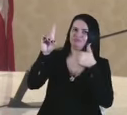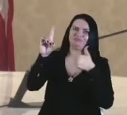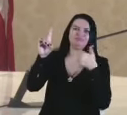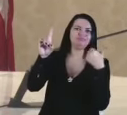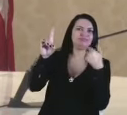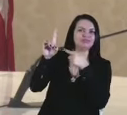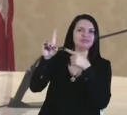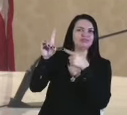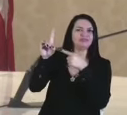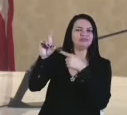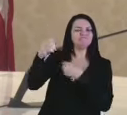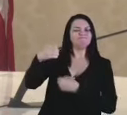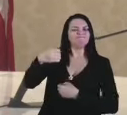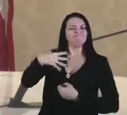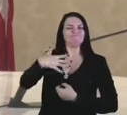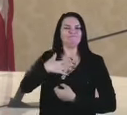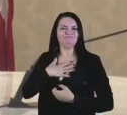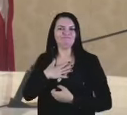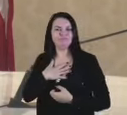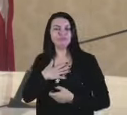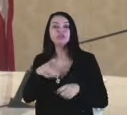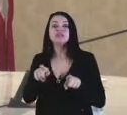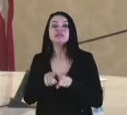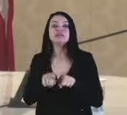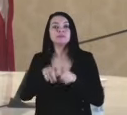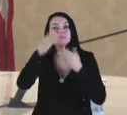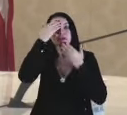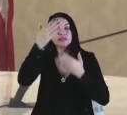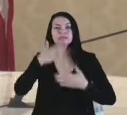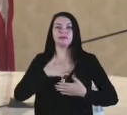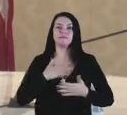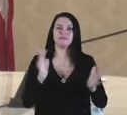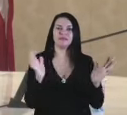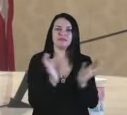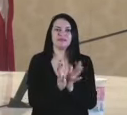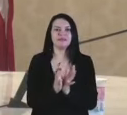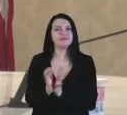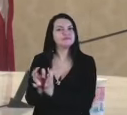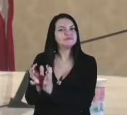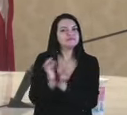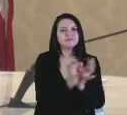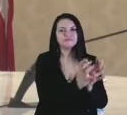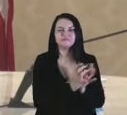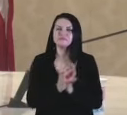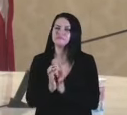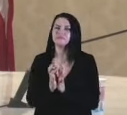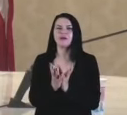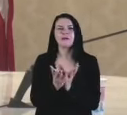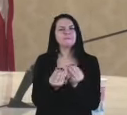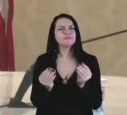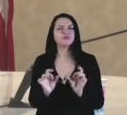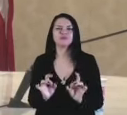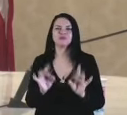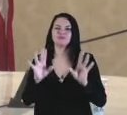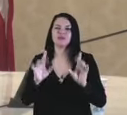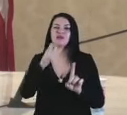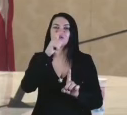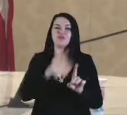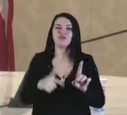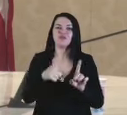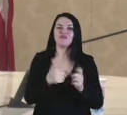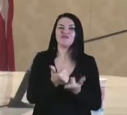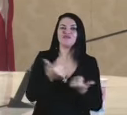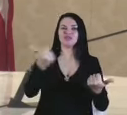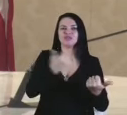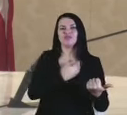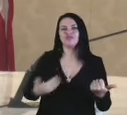mencionei no início, nos inspira, mas agradecer também a minha equipe. Quero destacar muito especialmente o vice-governador